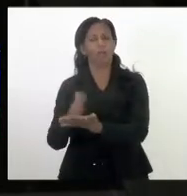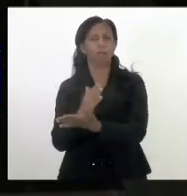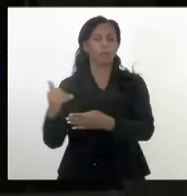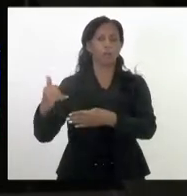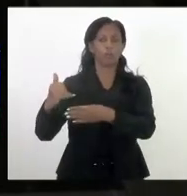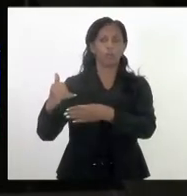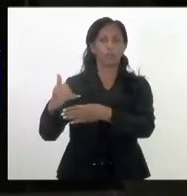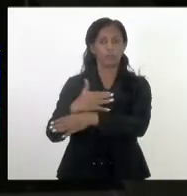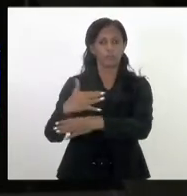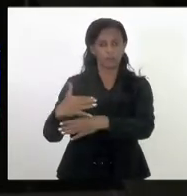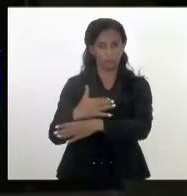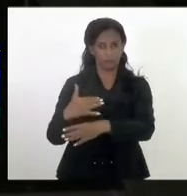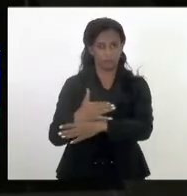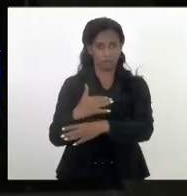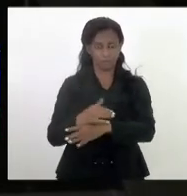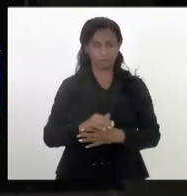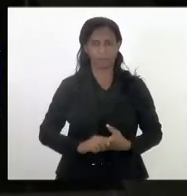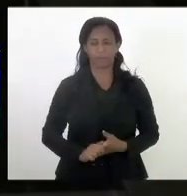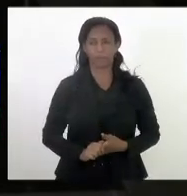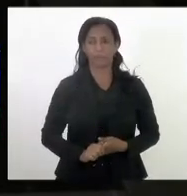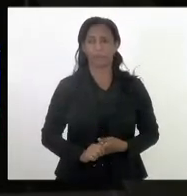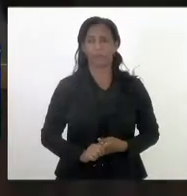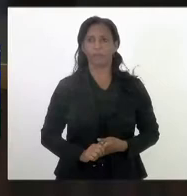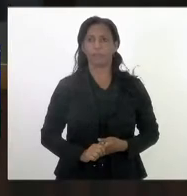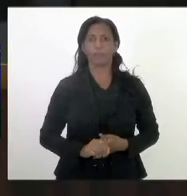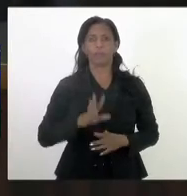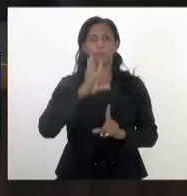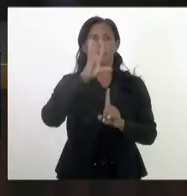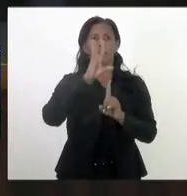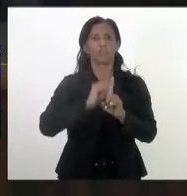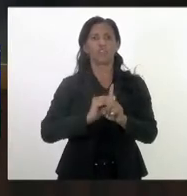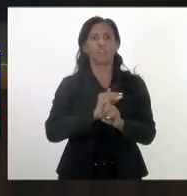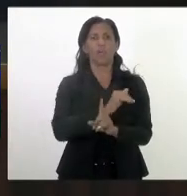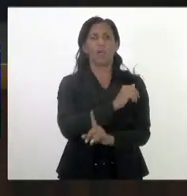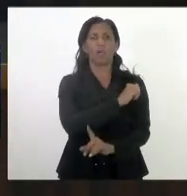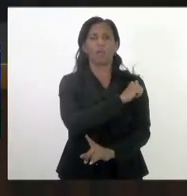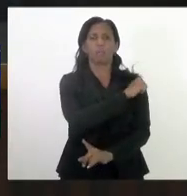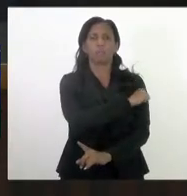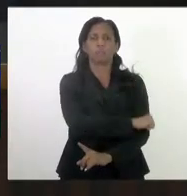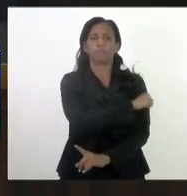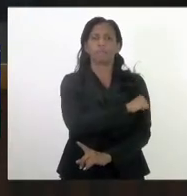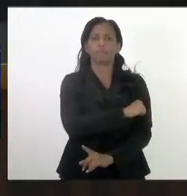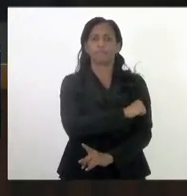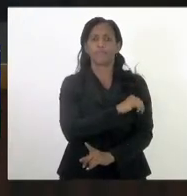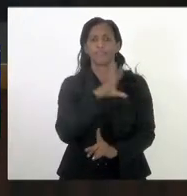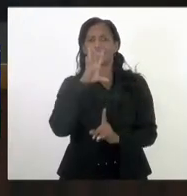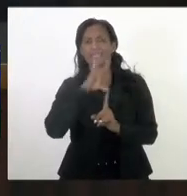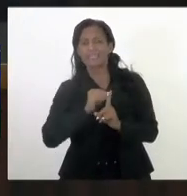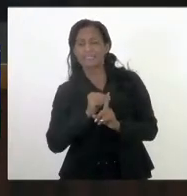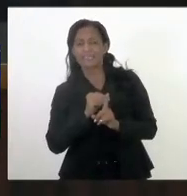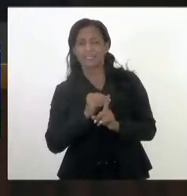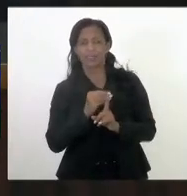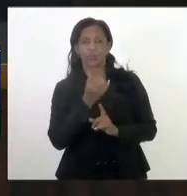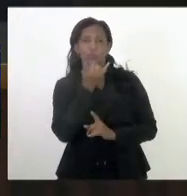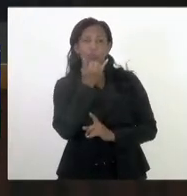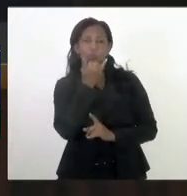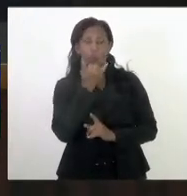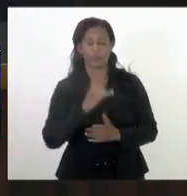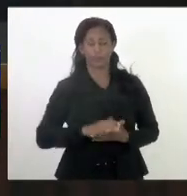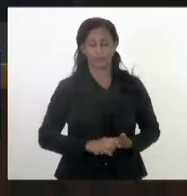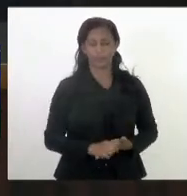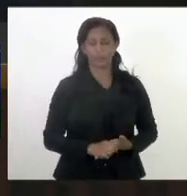um instante. Deputada enfermeira Rejane está com o som aberto, pelo menos estava um minuto atrás, alguns segundos. Obrigado. Desculpa,